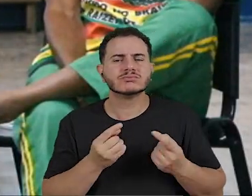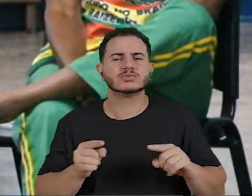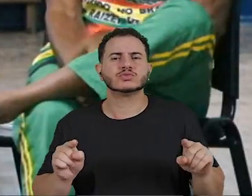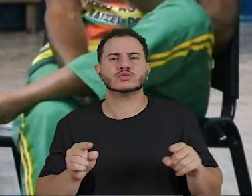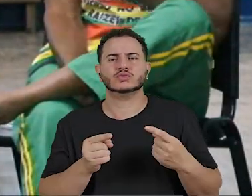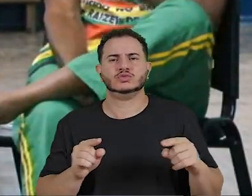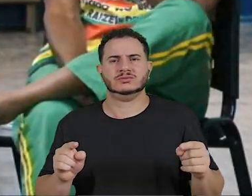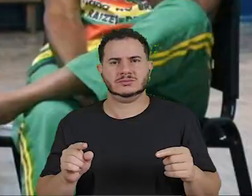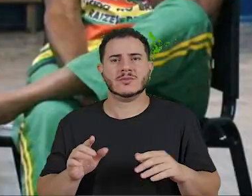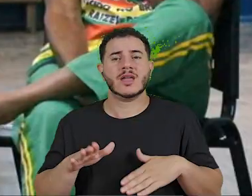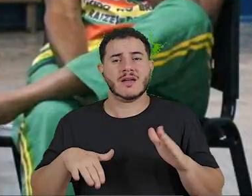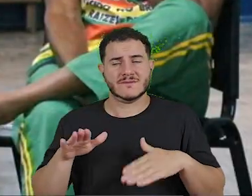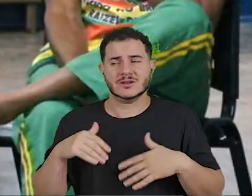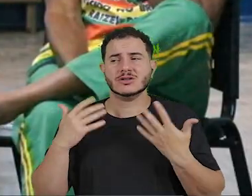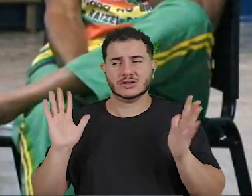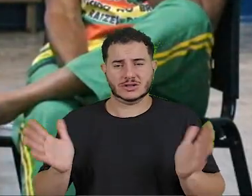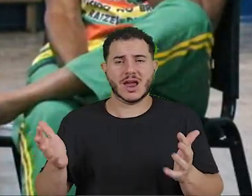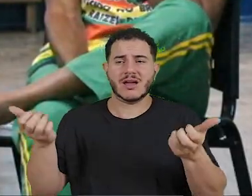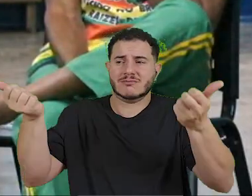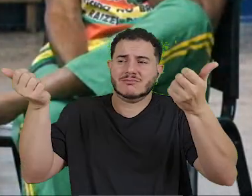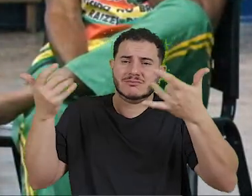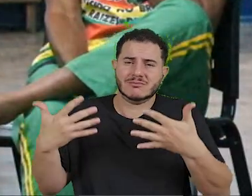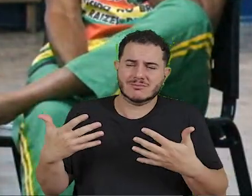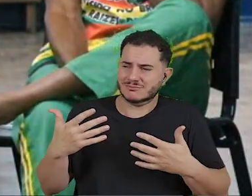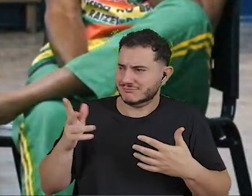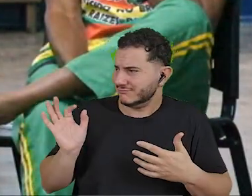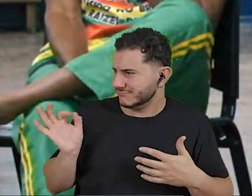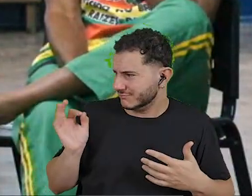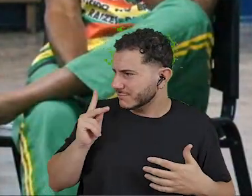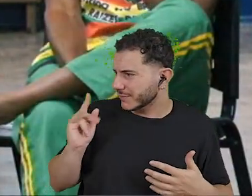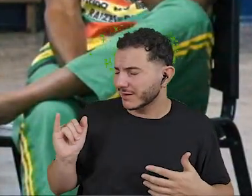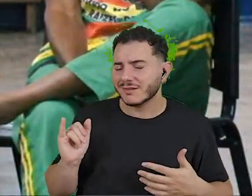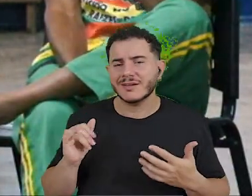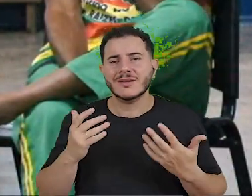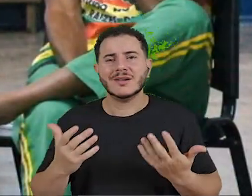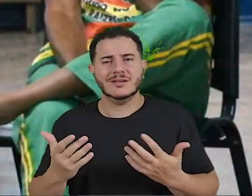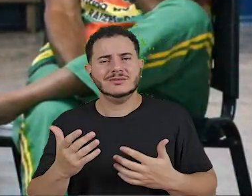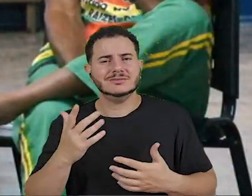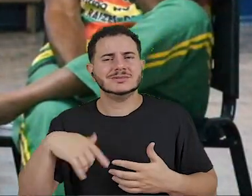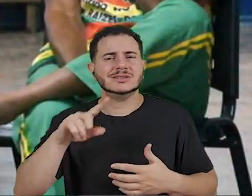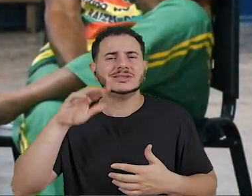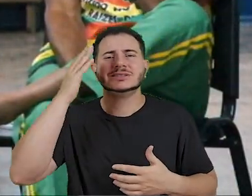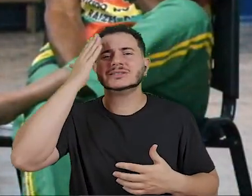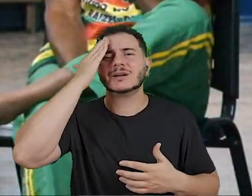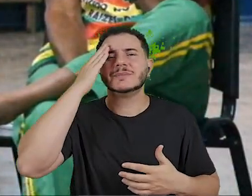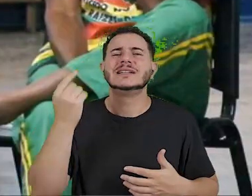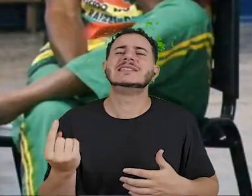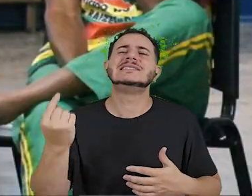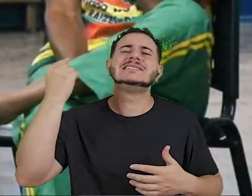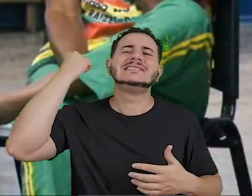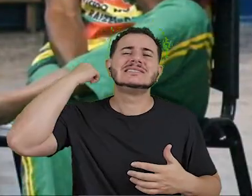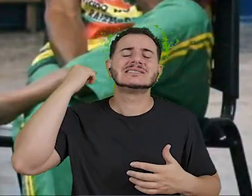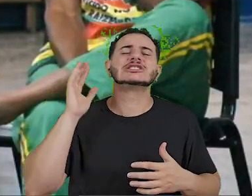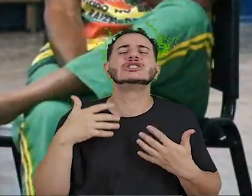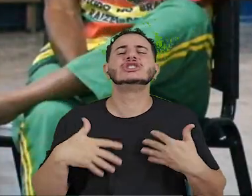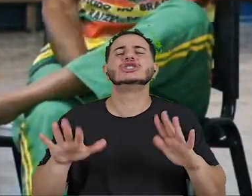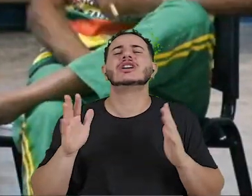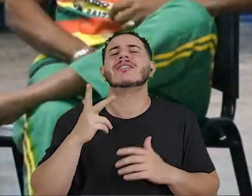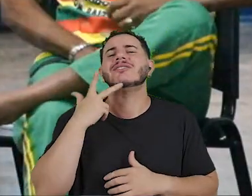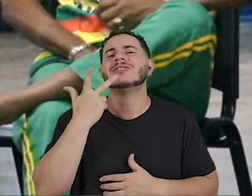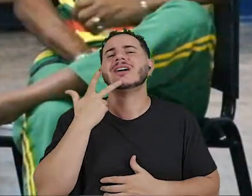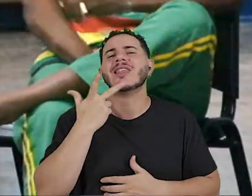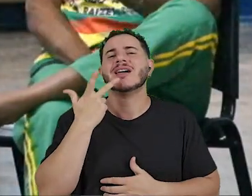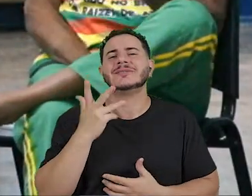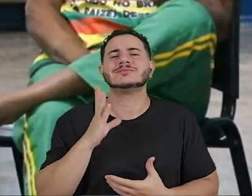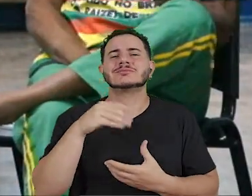acabou escutando durante muito tempo, né, meu pai? Ele já sabia que na nação onde a gente estava, eu já falava